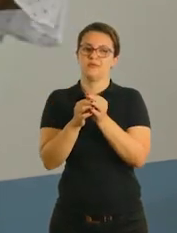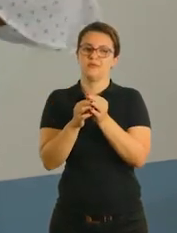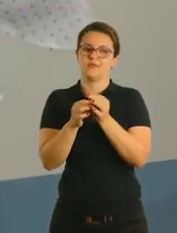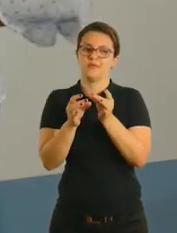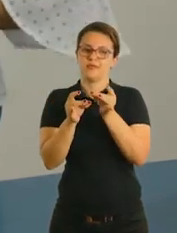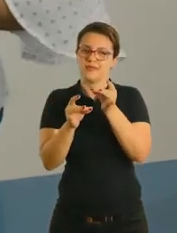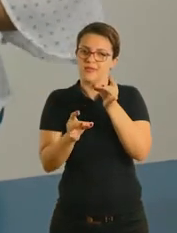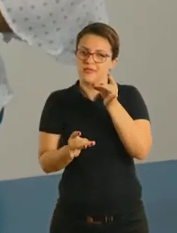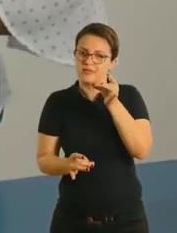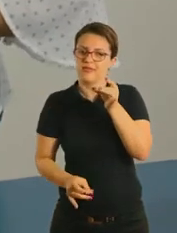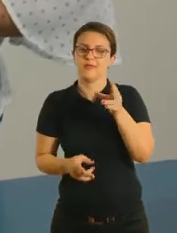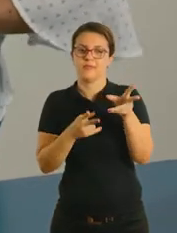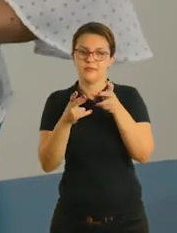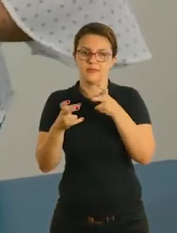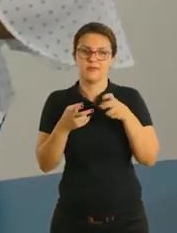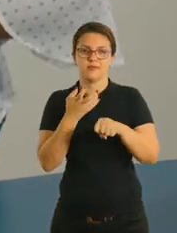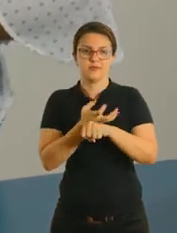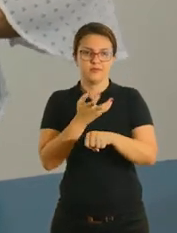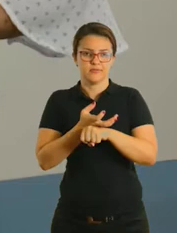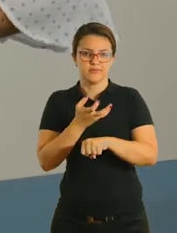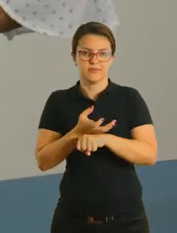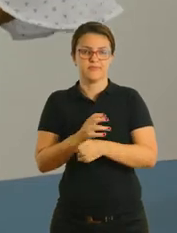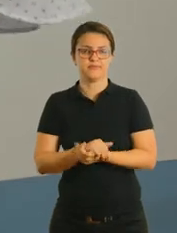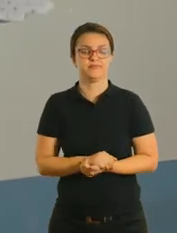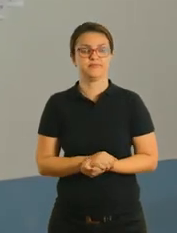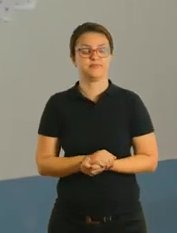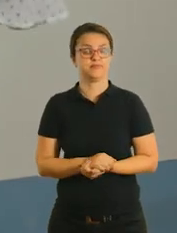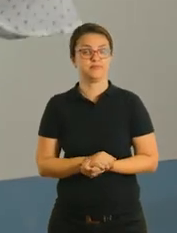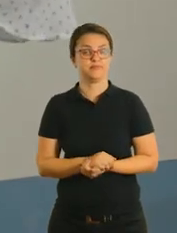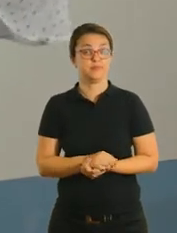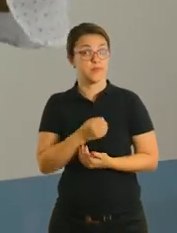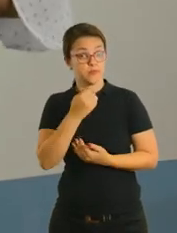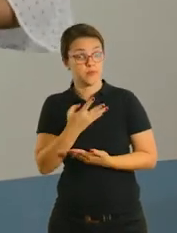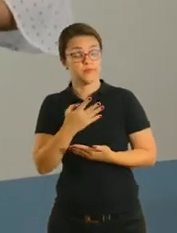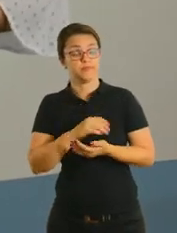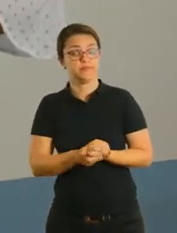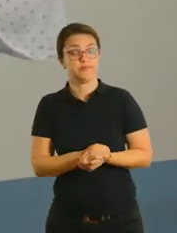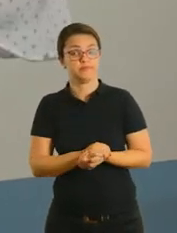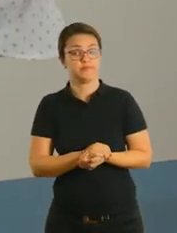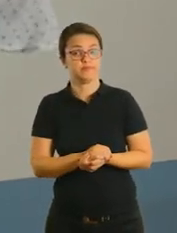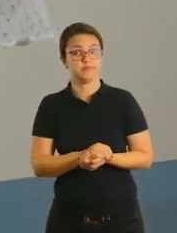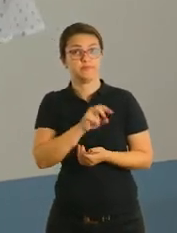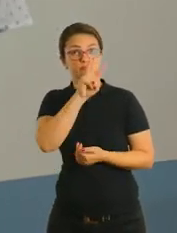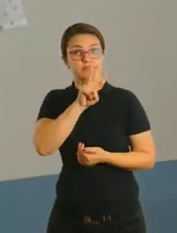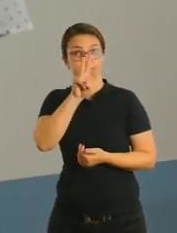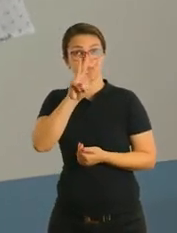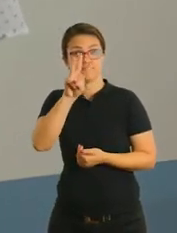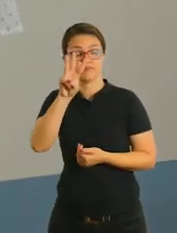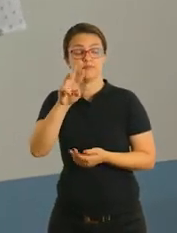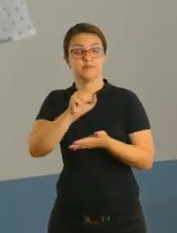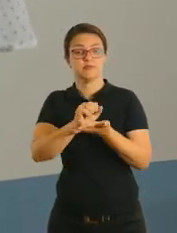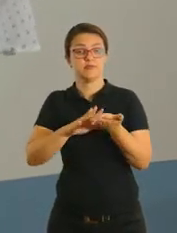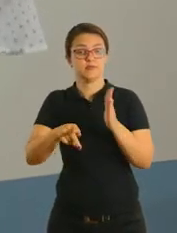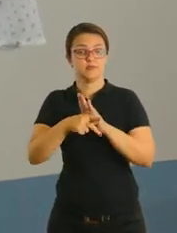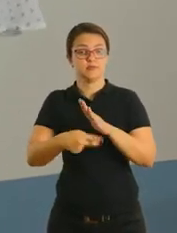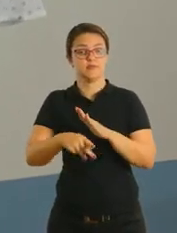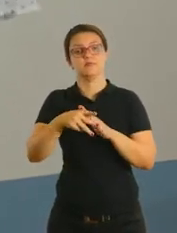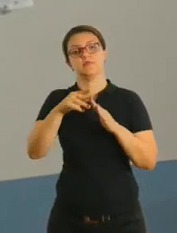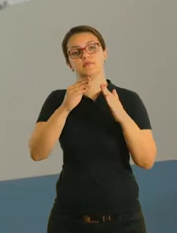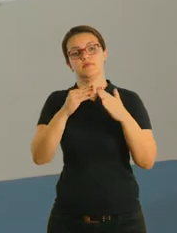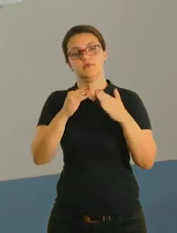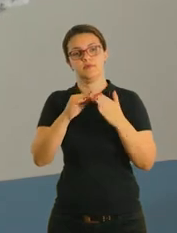disciplina a disciplina. Bom, esse aqui é o link Lição de Casa que a gente já conhece, né? Tem aí a proposta